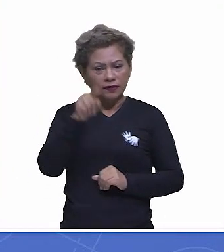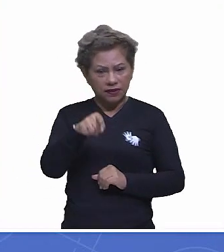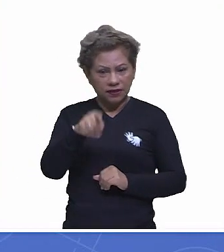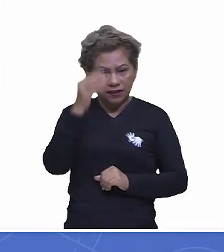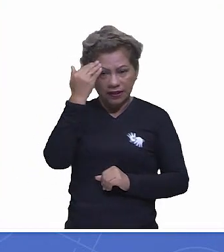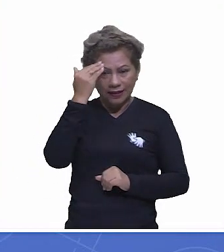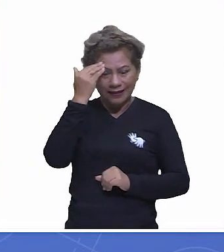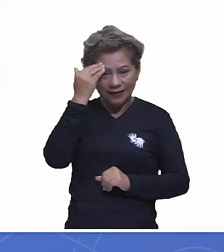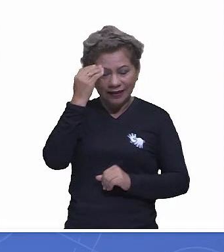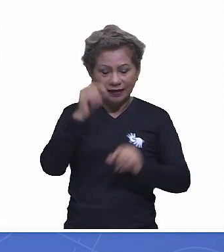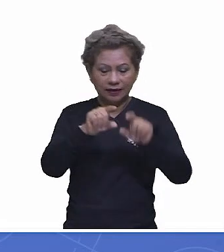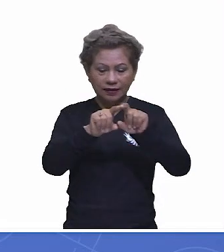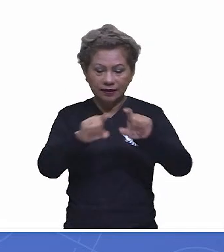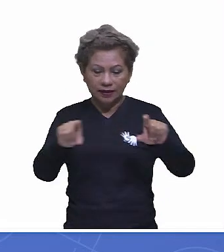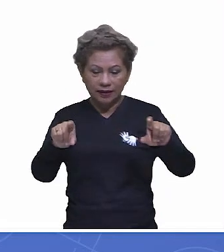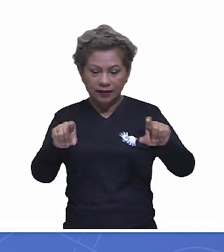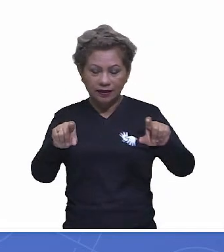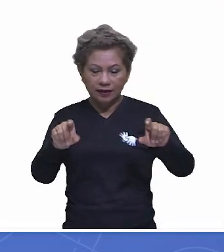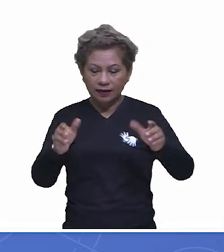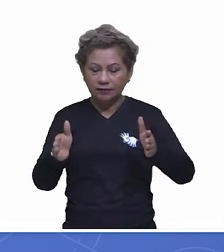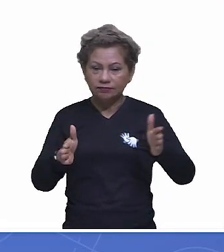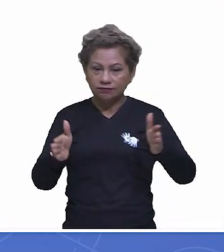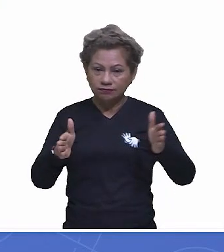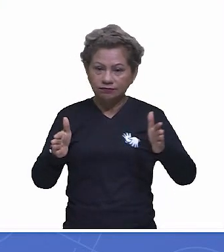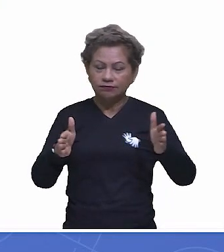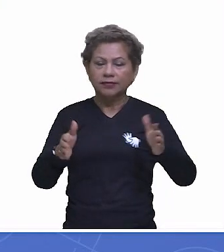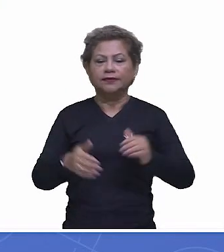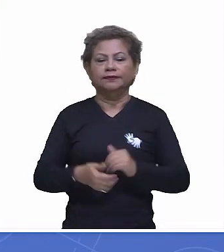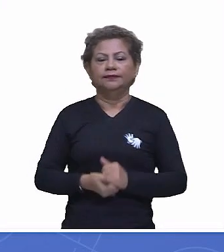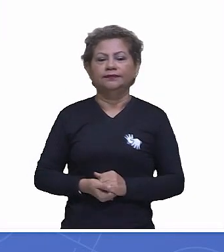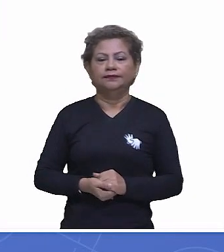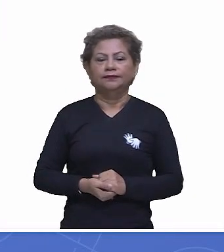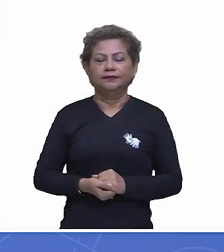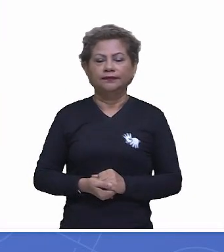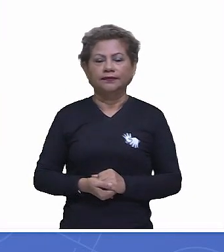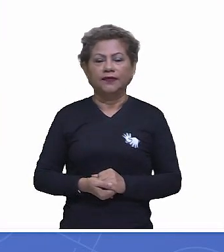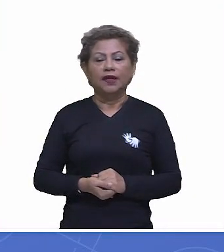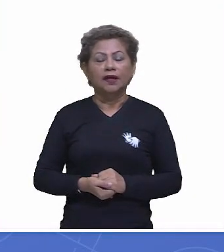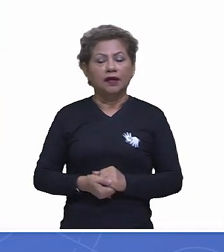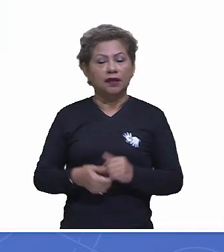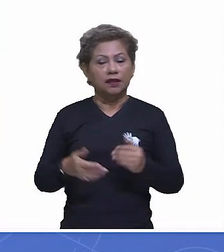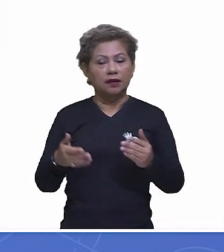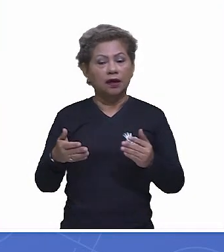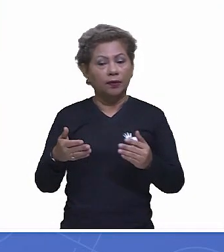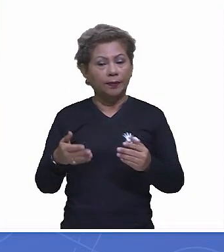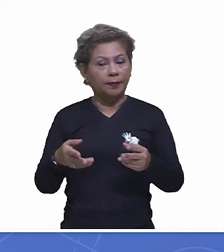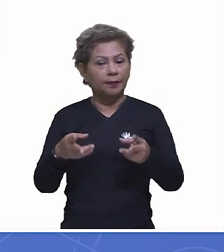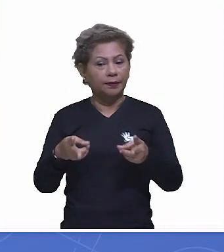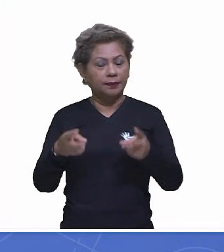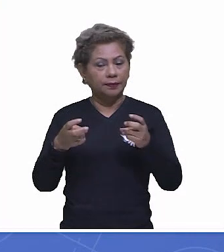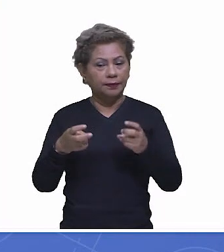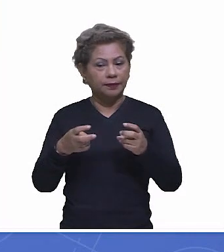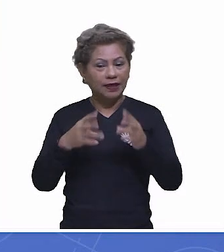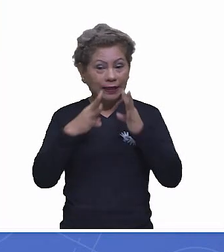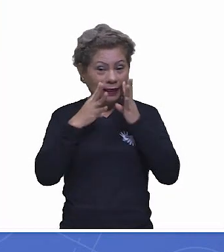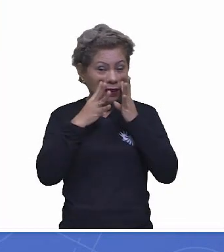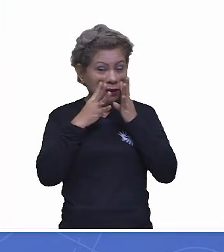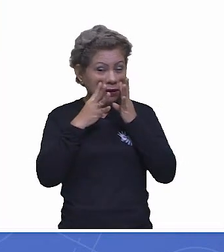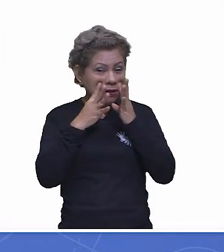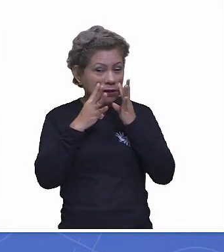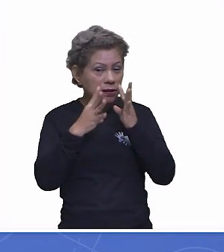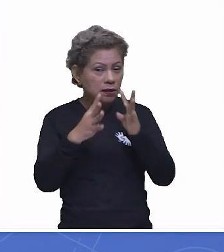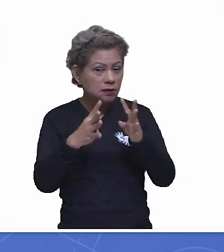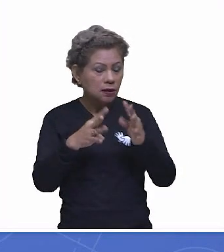nas primeiras frases, nas primeiras sentenças, tá certo? Então, esse é um recurso. Só que, às vezes, pode ser utilizado